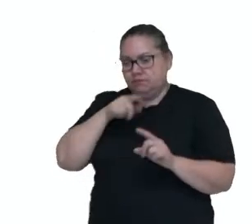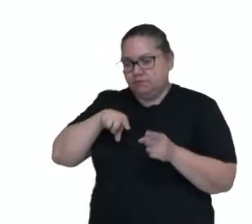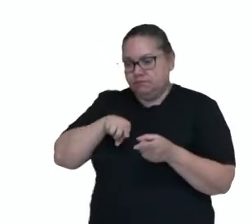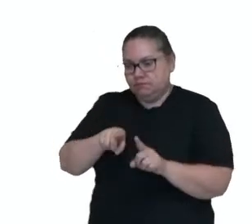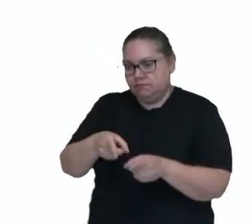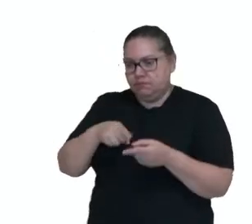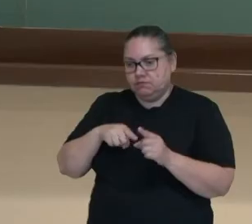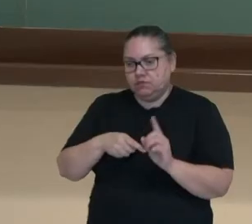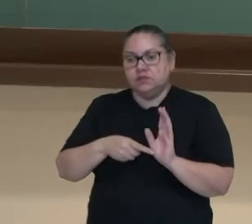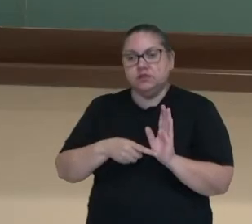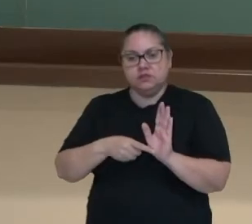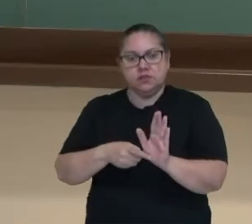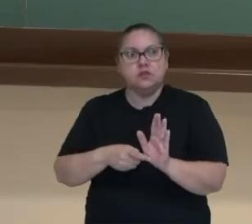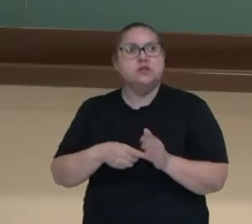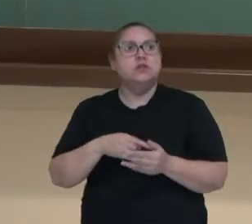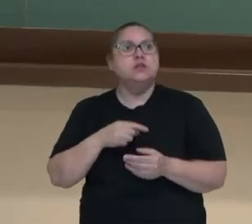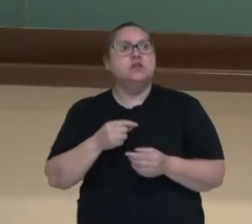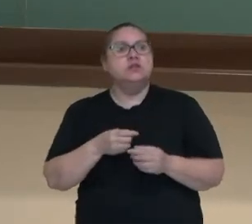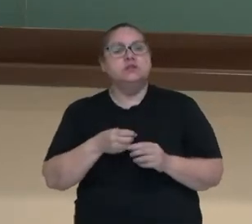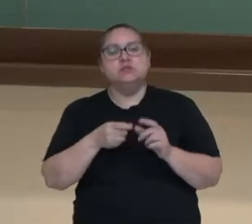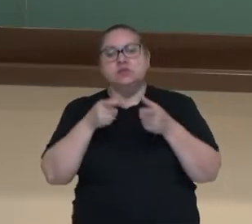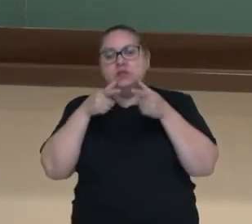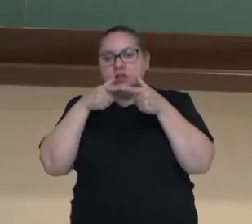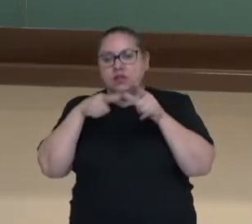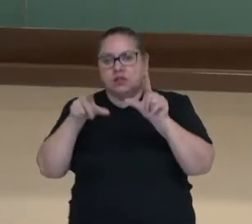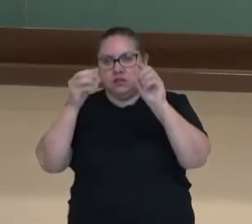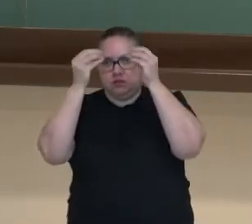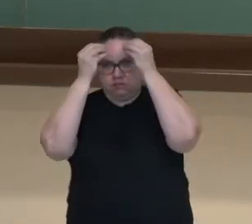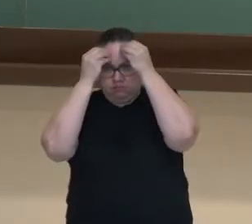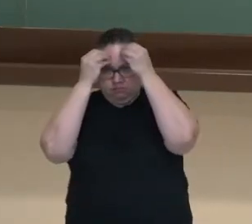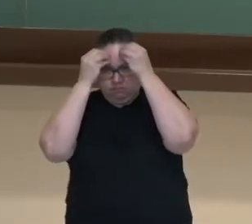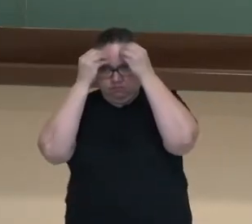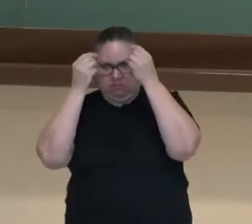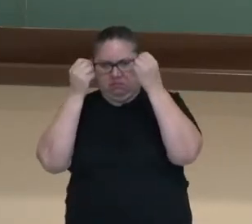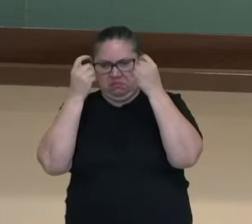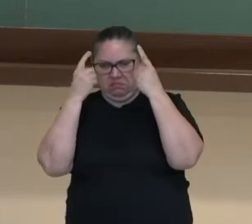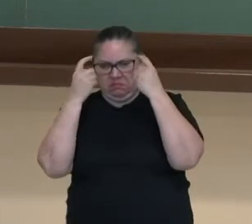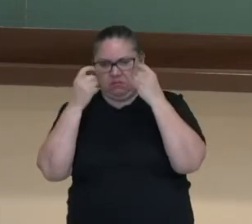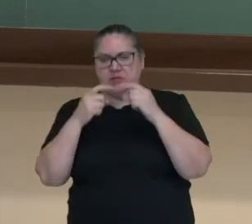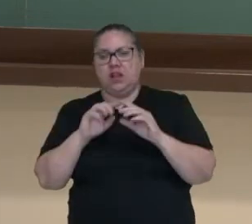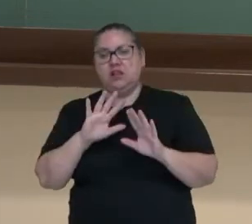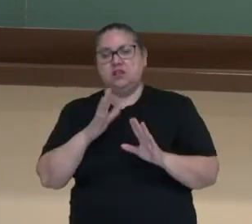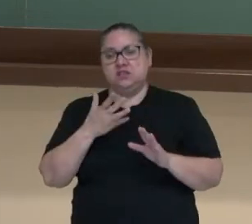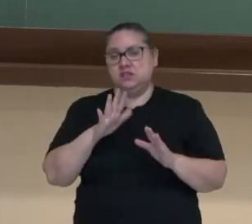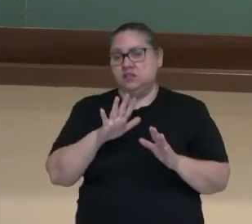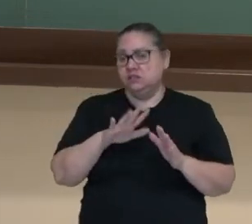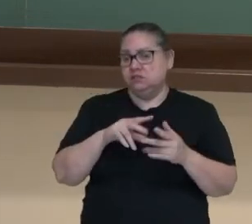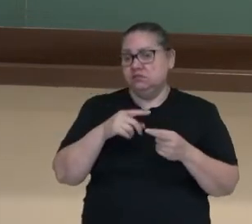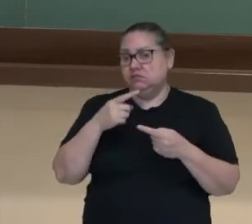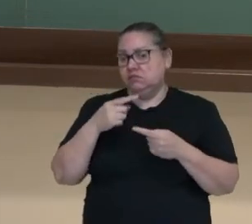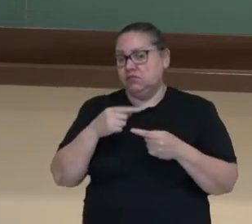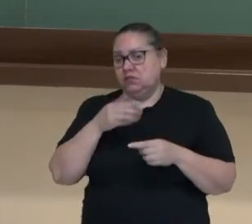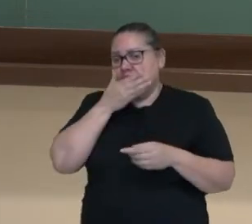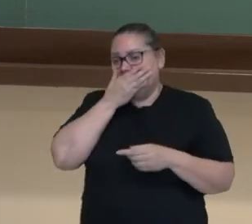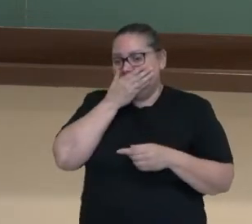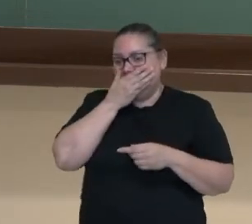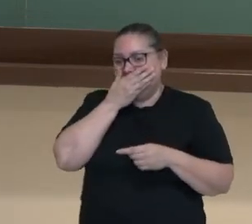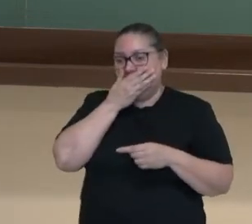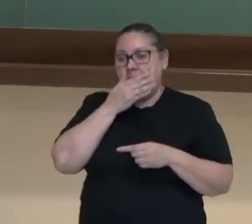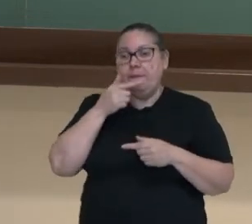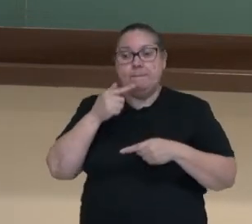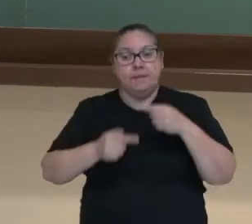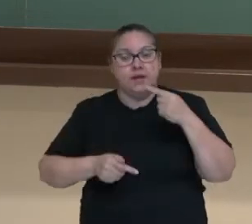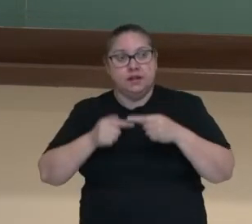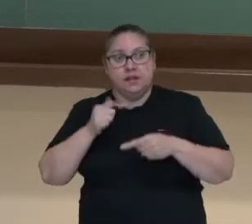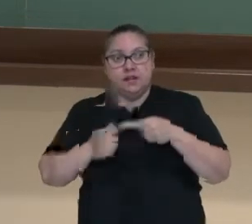sim identificada. É uma linguagem agressiva, às vezes obscena, tem zombaria,